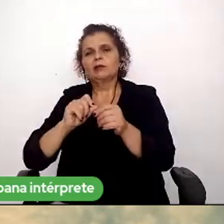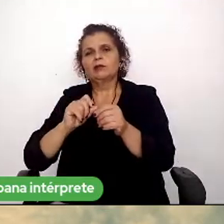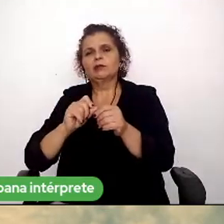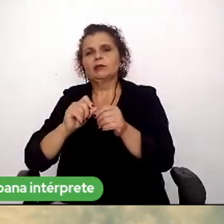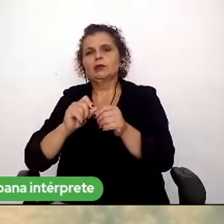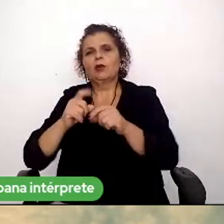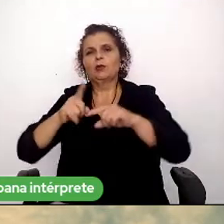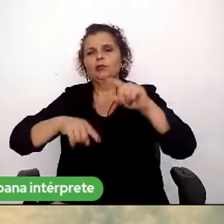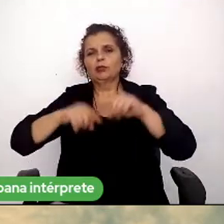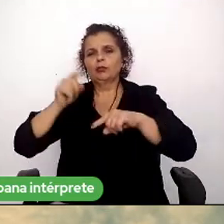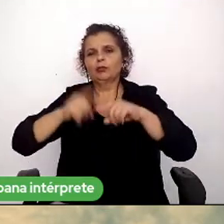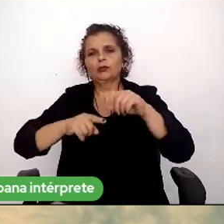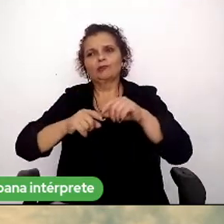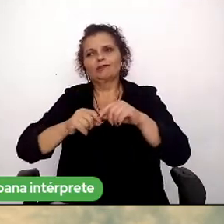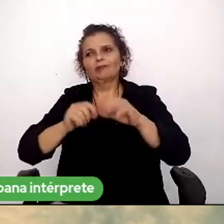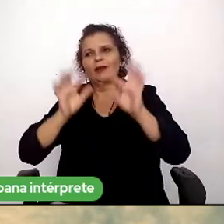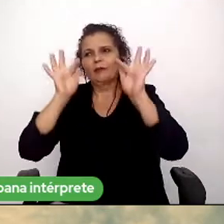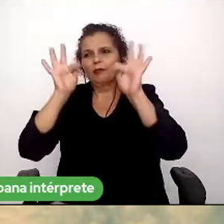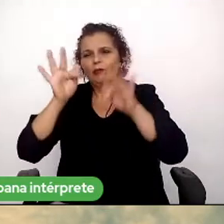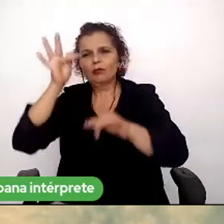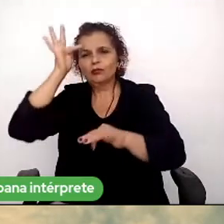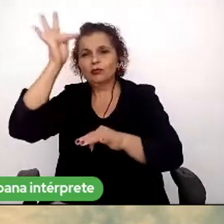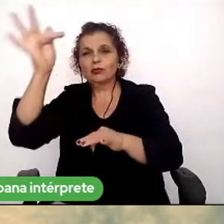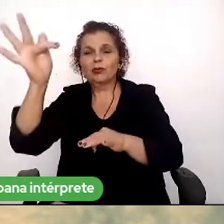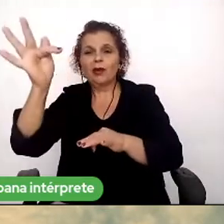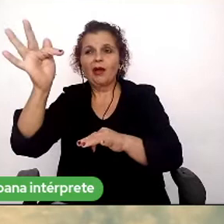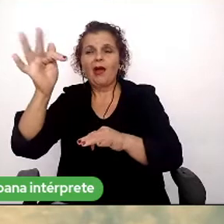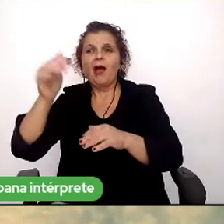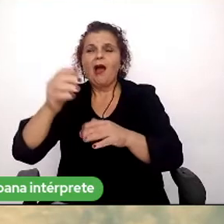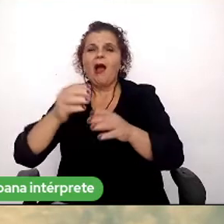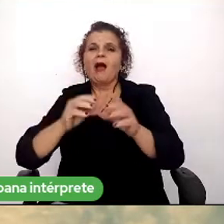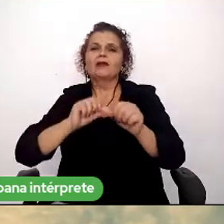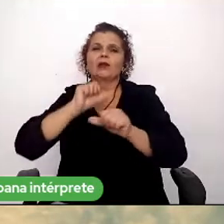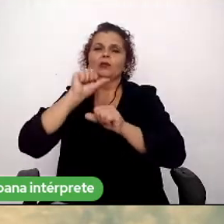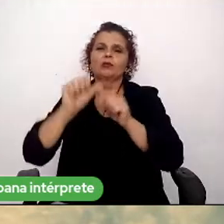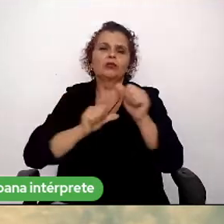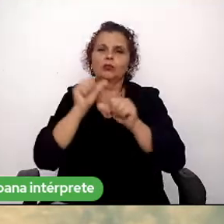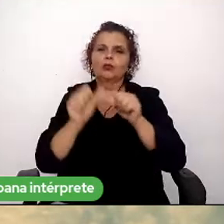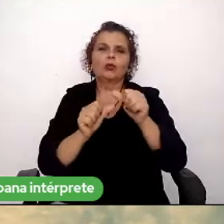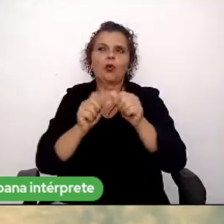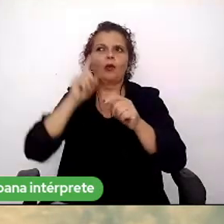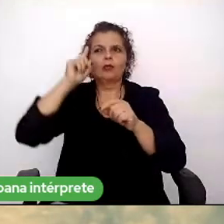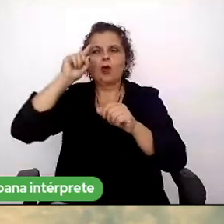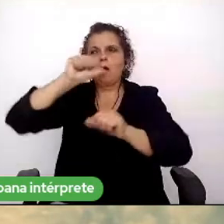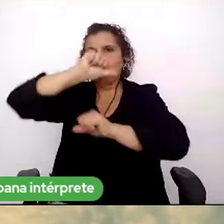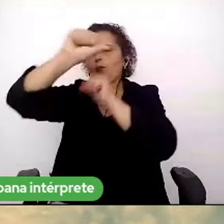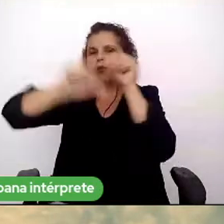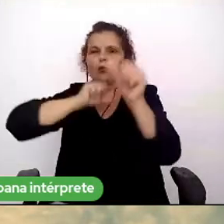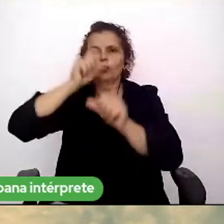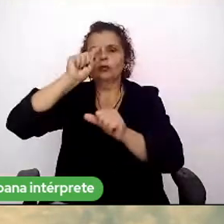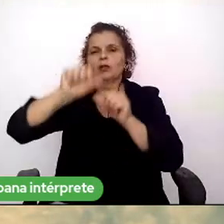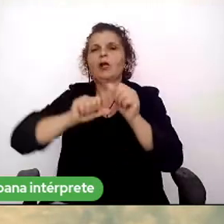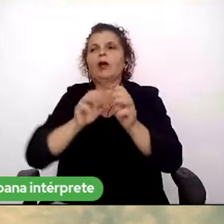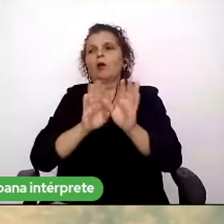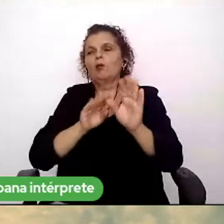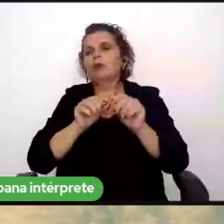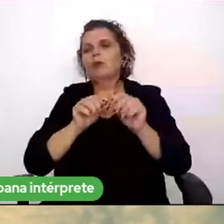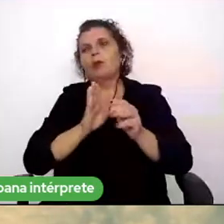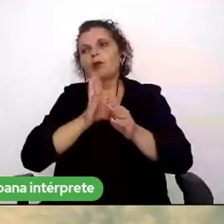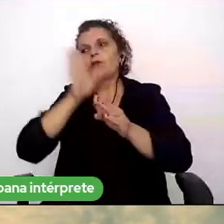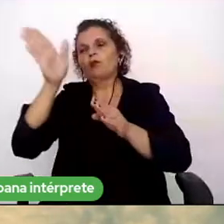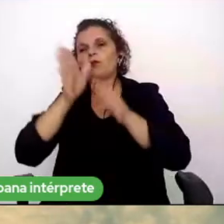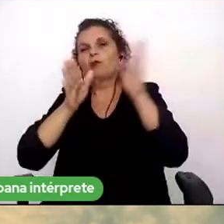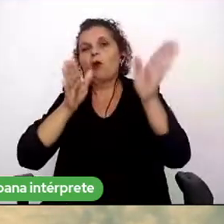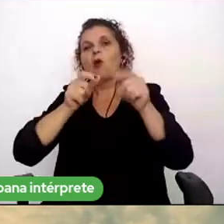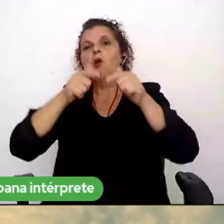produto. Pode ser uma pivotação total para uma outra ideia, para um outro mercado que a gente pode atingir, ou